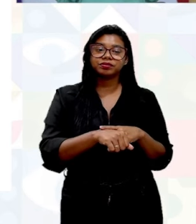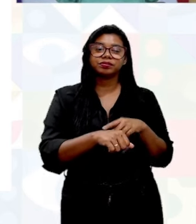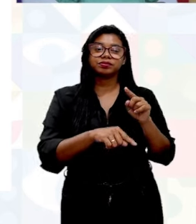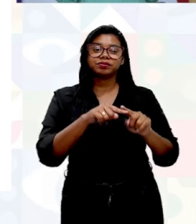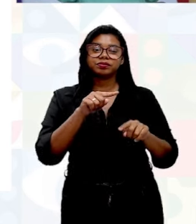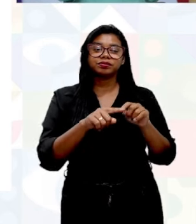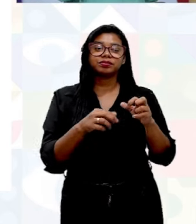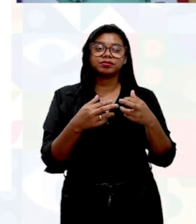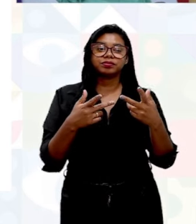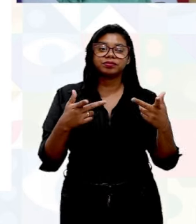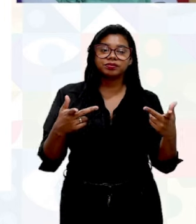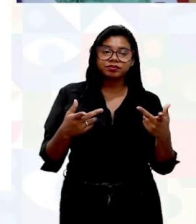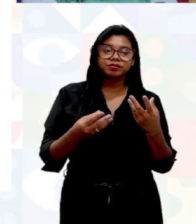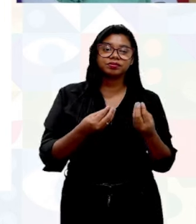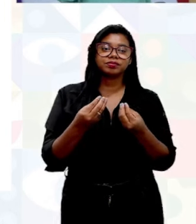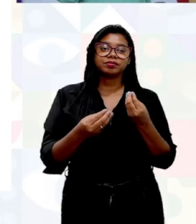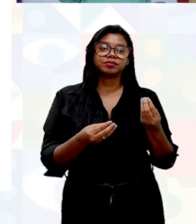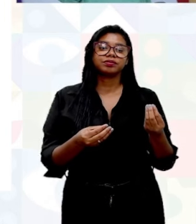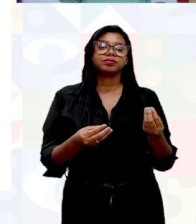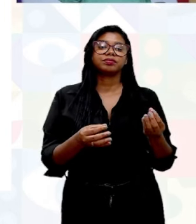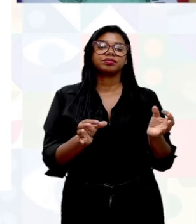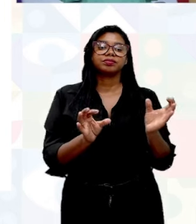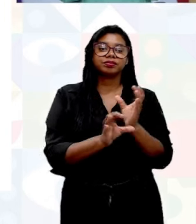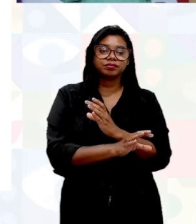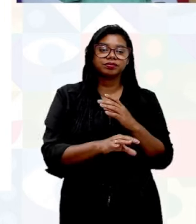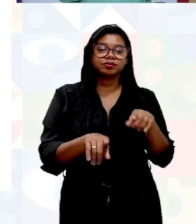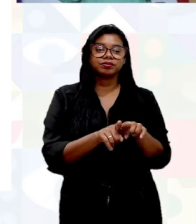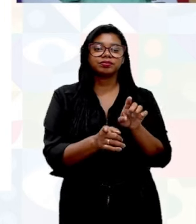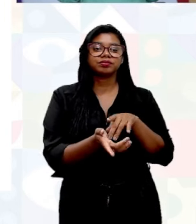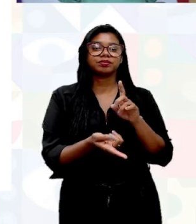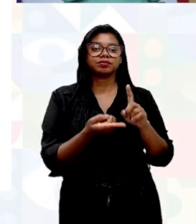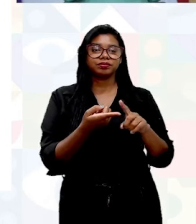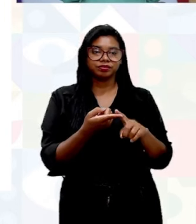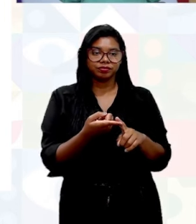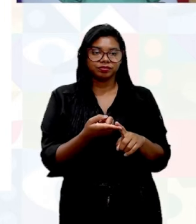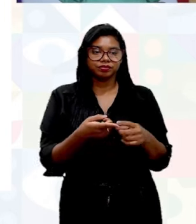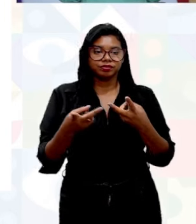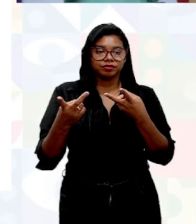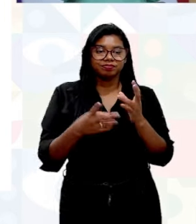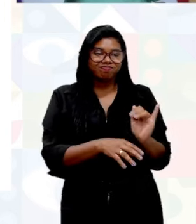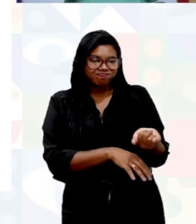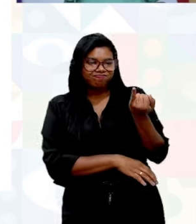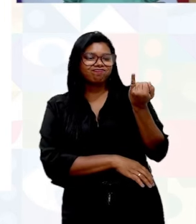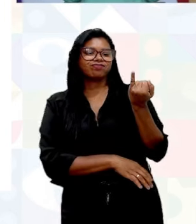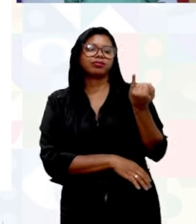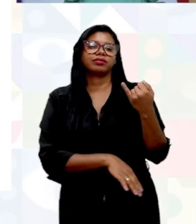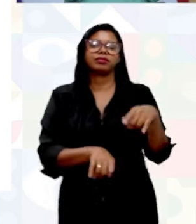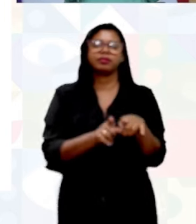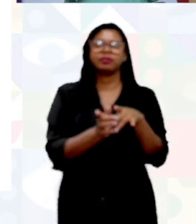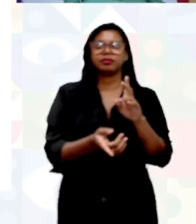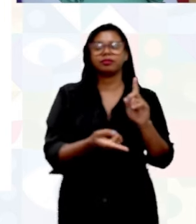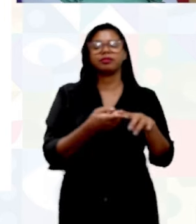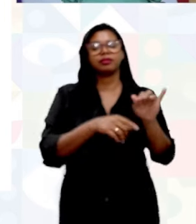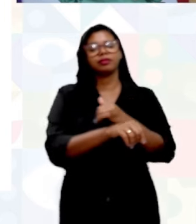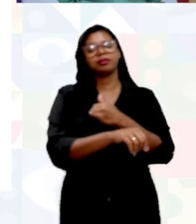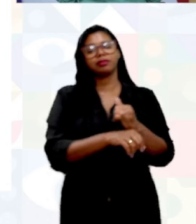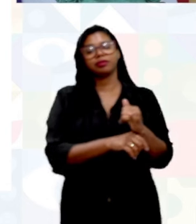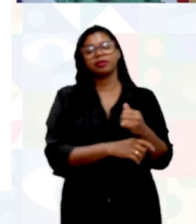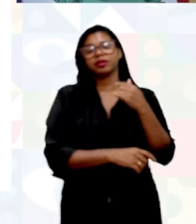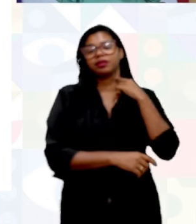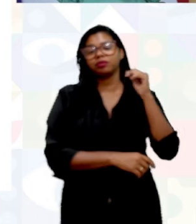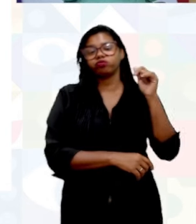produto, tá? No momento de fechar, porque algumas vezes o negociador ele quer se aproveitar desse momento otimista e cobrar um valor